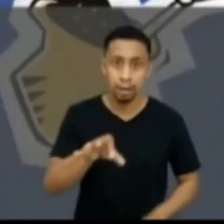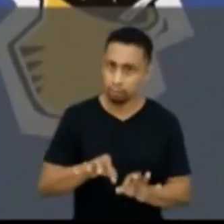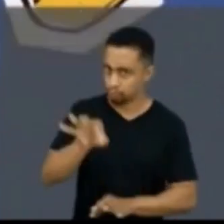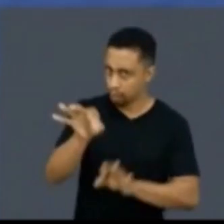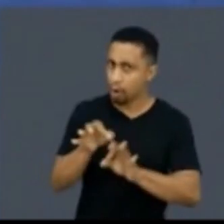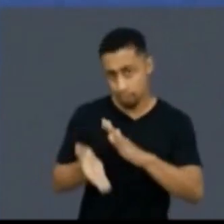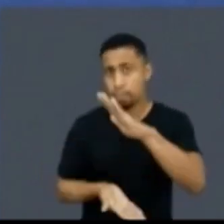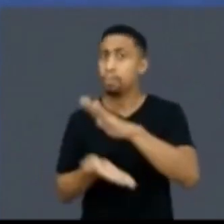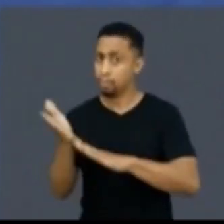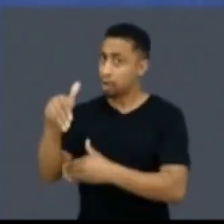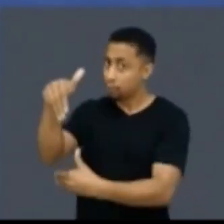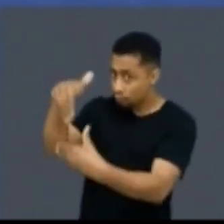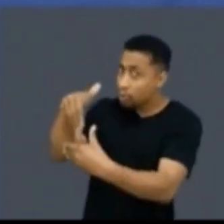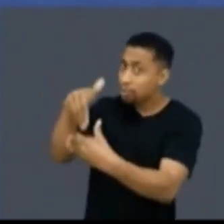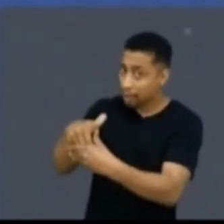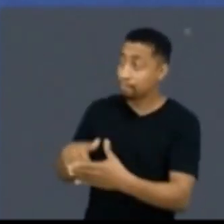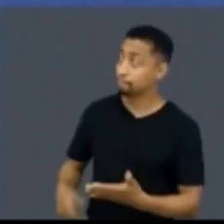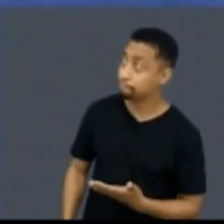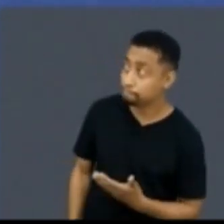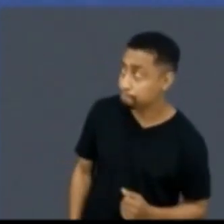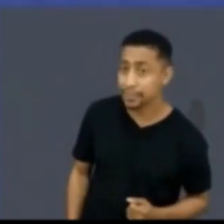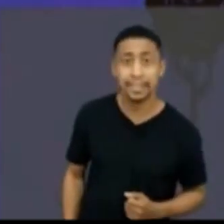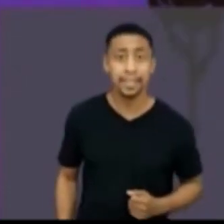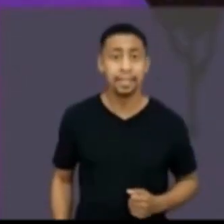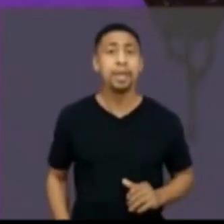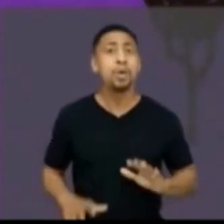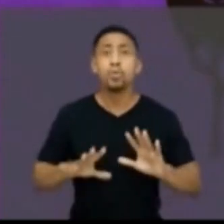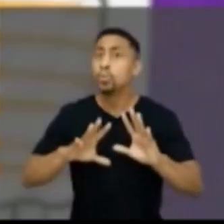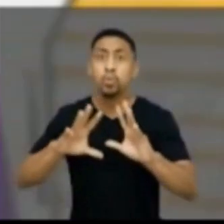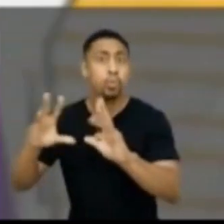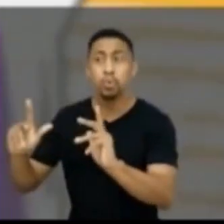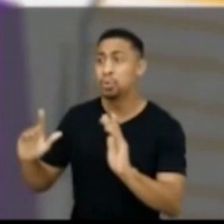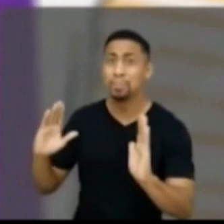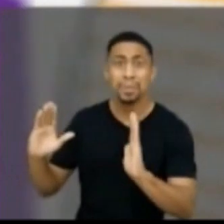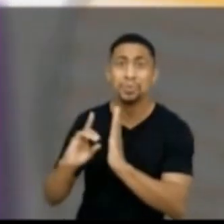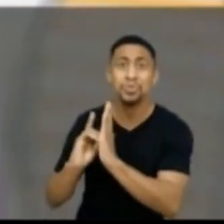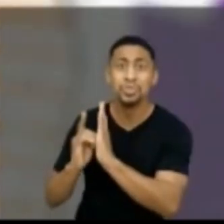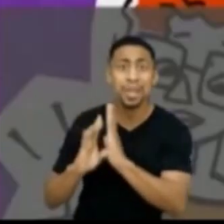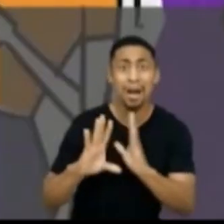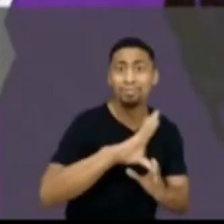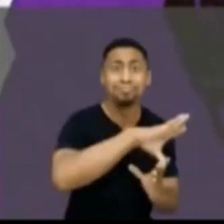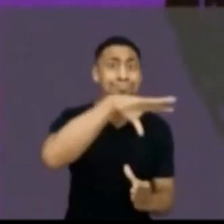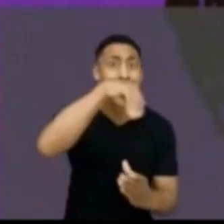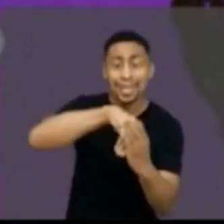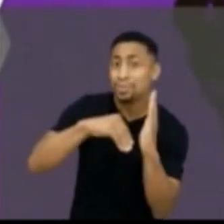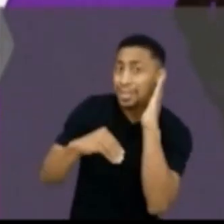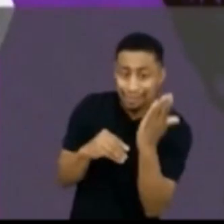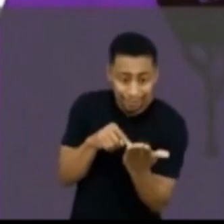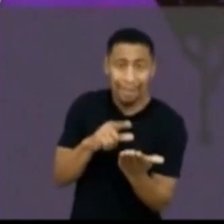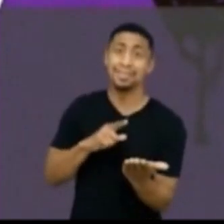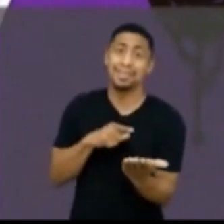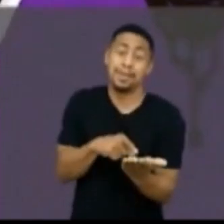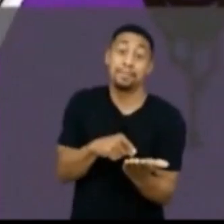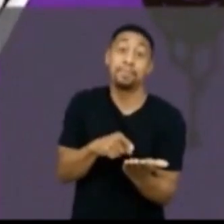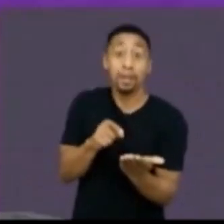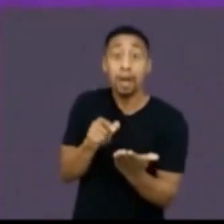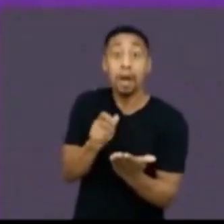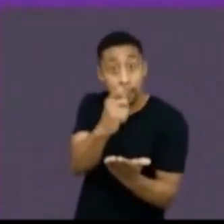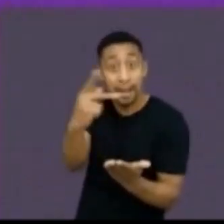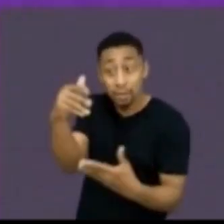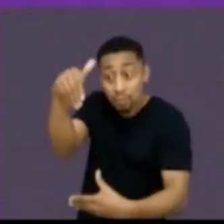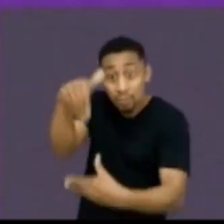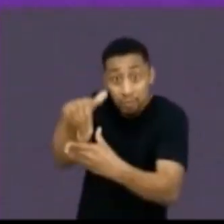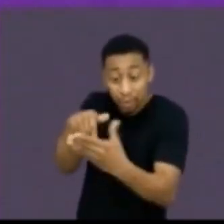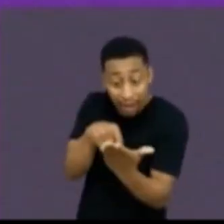se apronte para votar. É Título. Tudo tá no celular nessa era digital. Tem até aplicativo de título